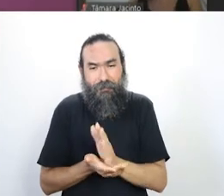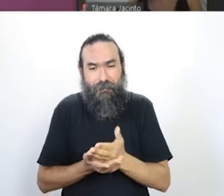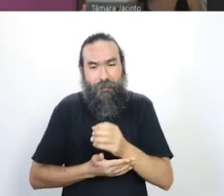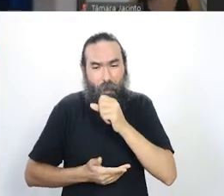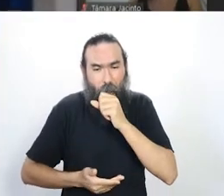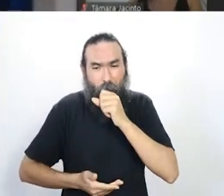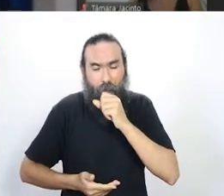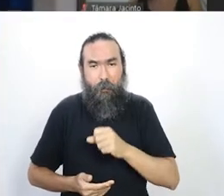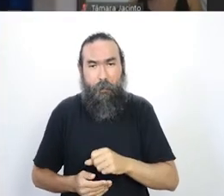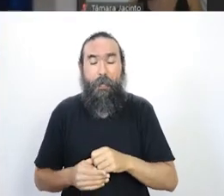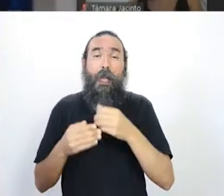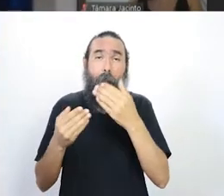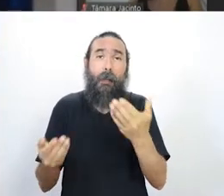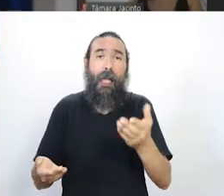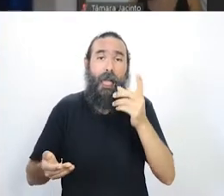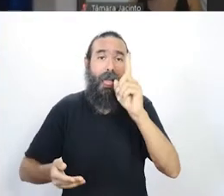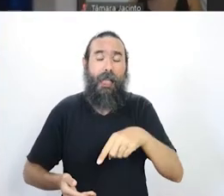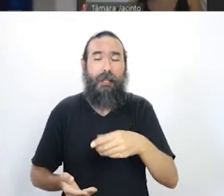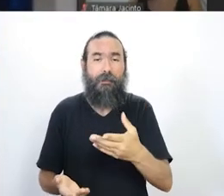Tá goguento.